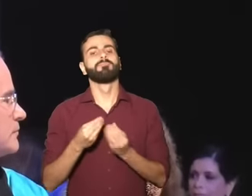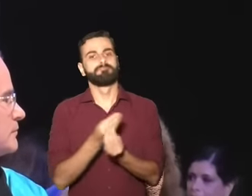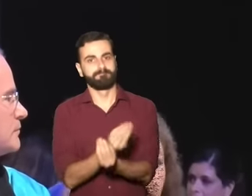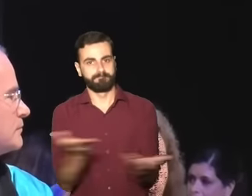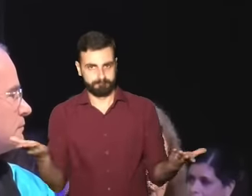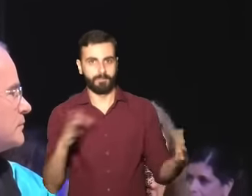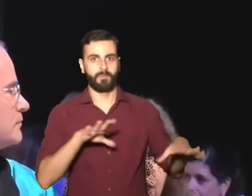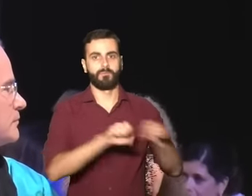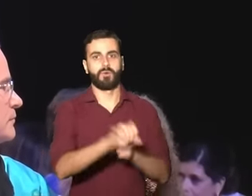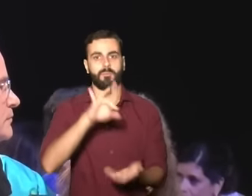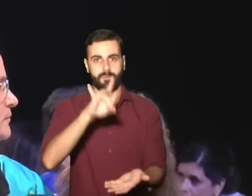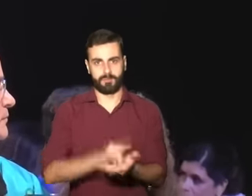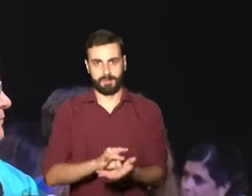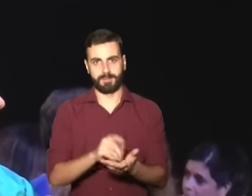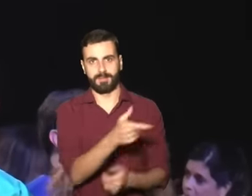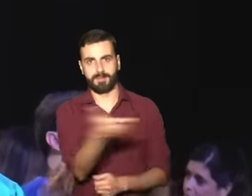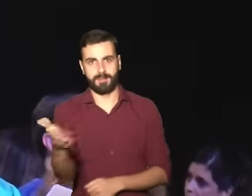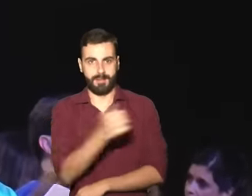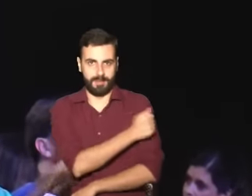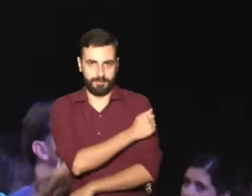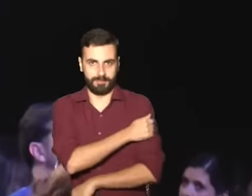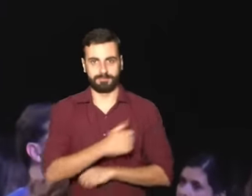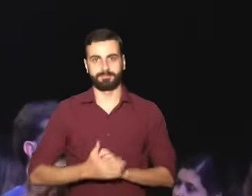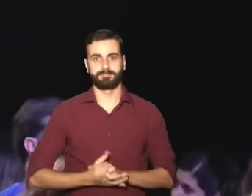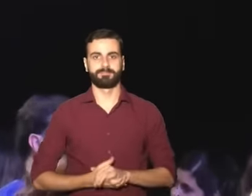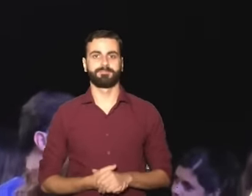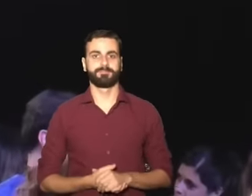aos formandos do CCB.